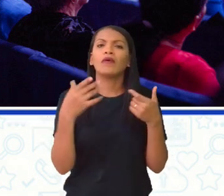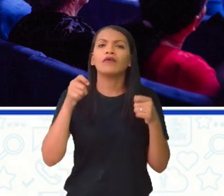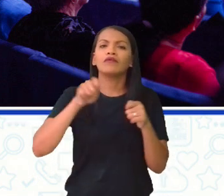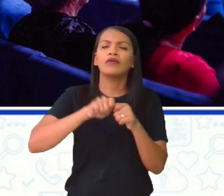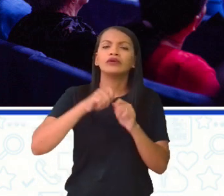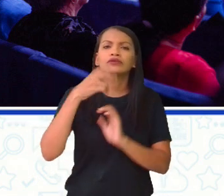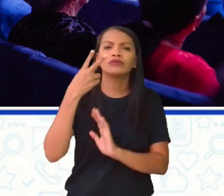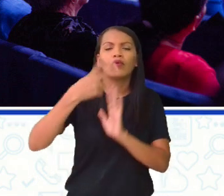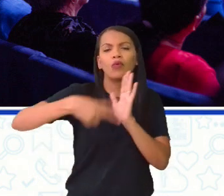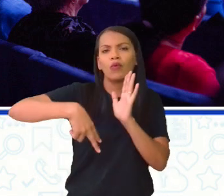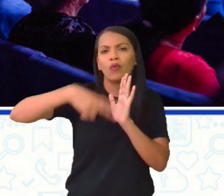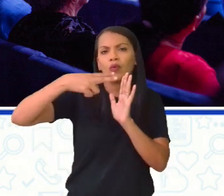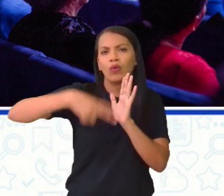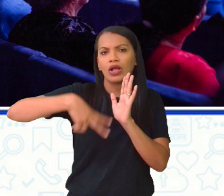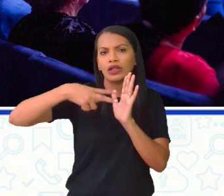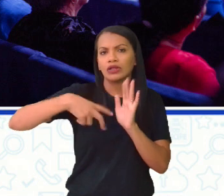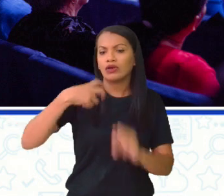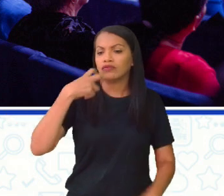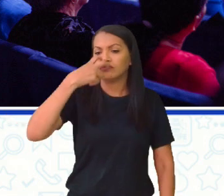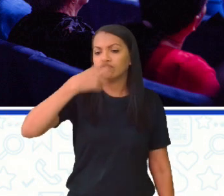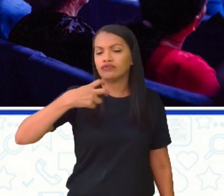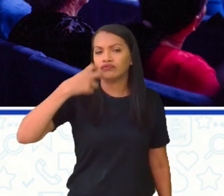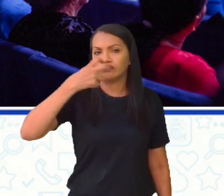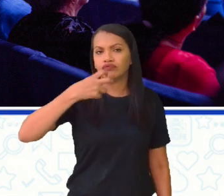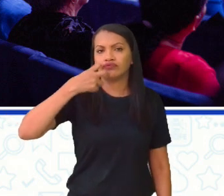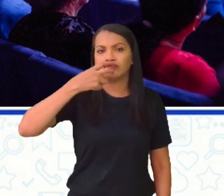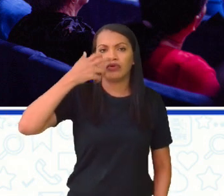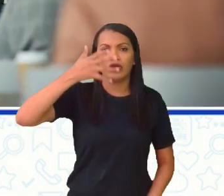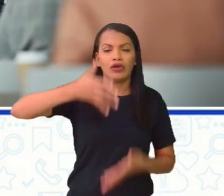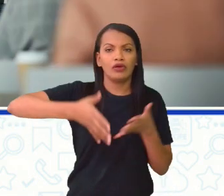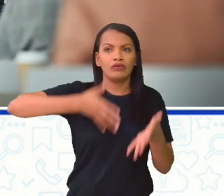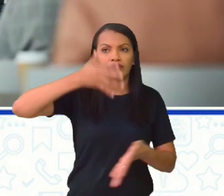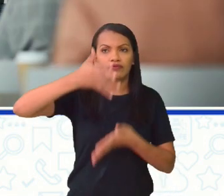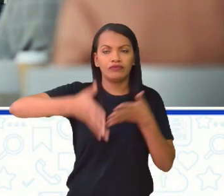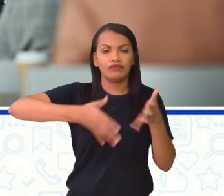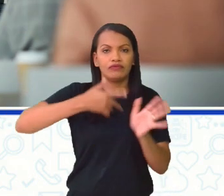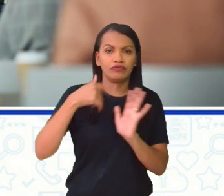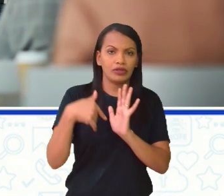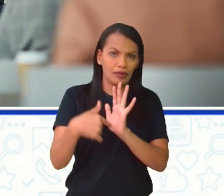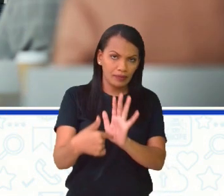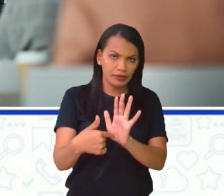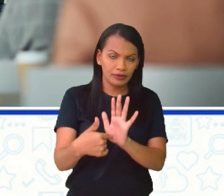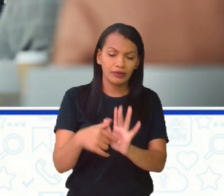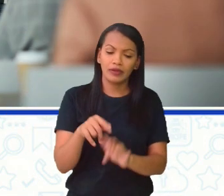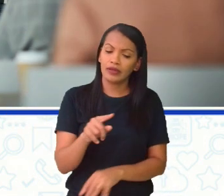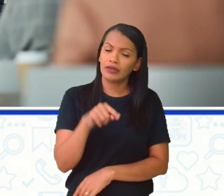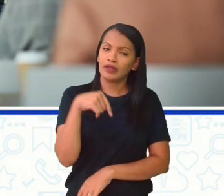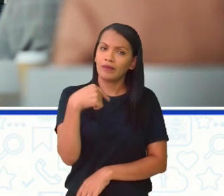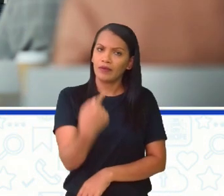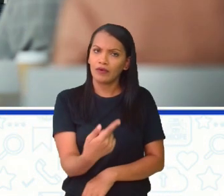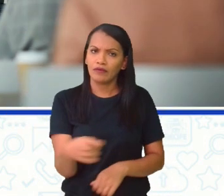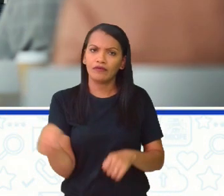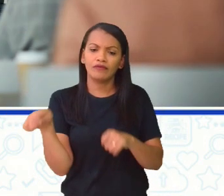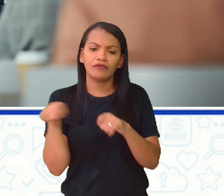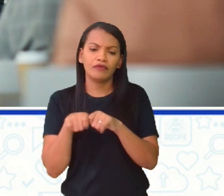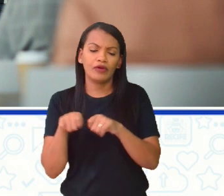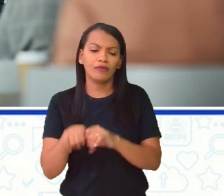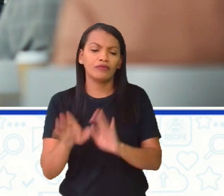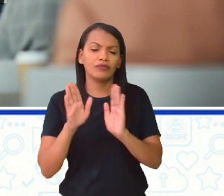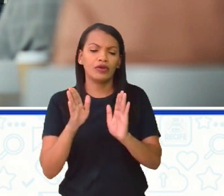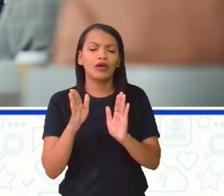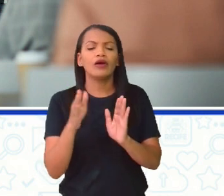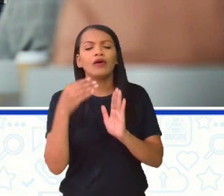uma leitura em voz alta, não é? Aquela parte que é apresentada. Depois você faz um roteiro do que